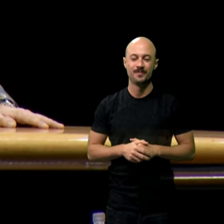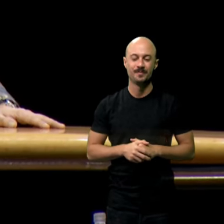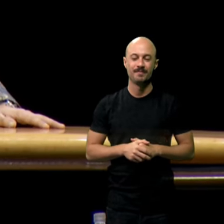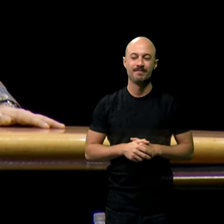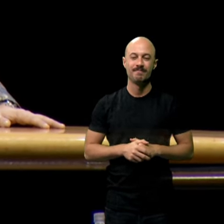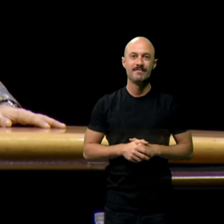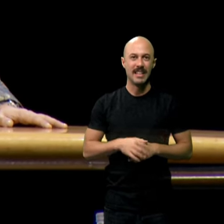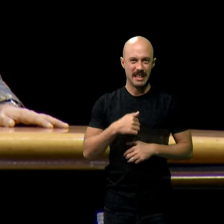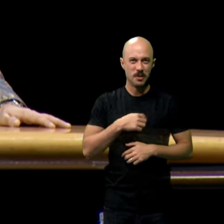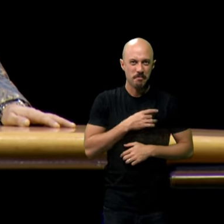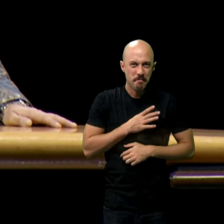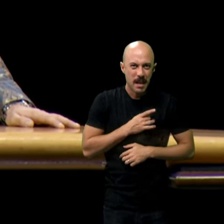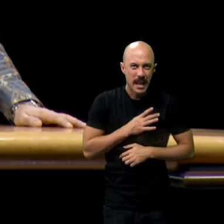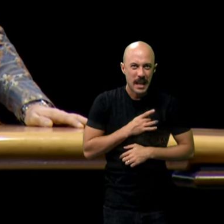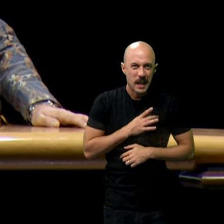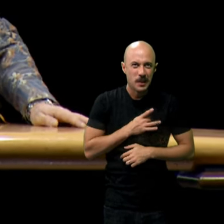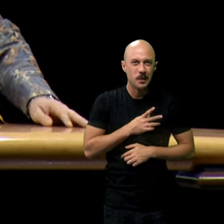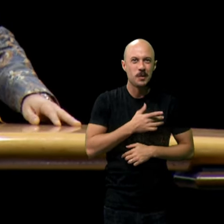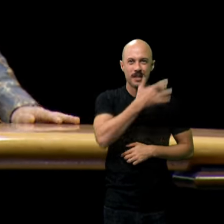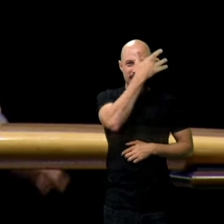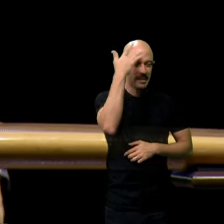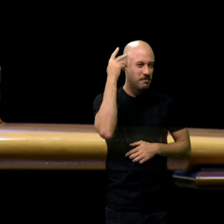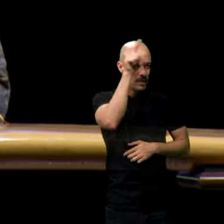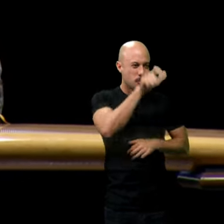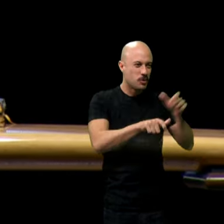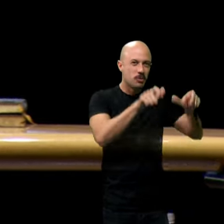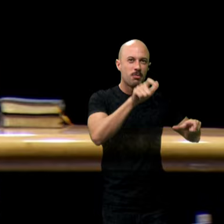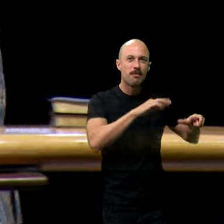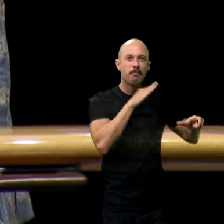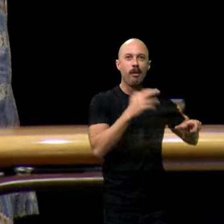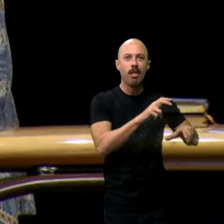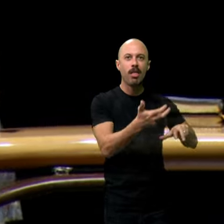Nunca tive medo do defunto, tinha medo dos vivos.